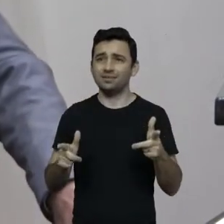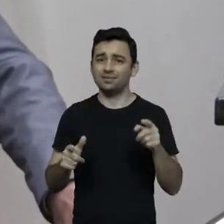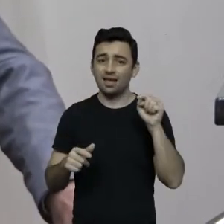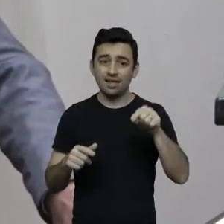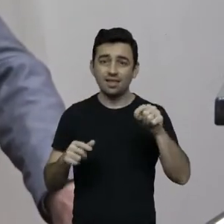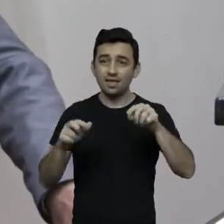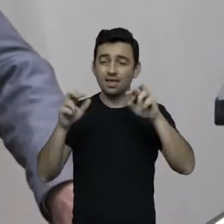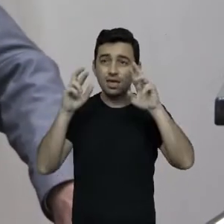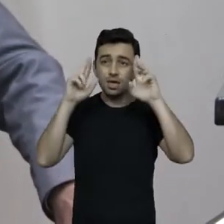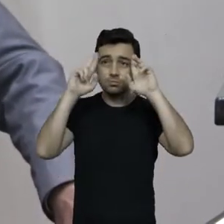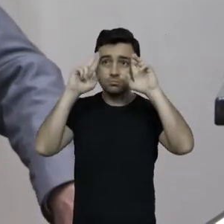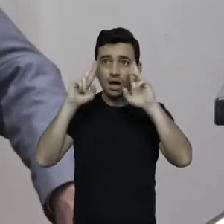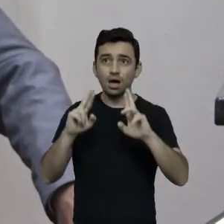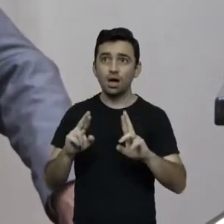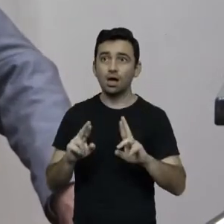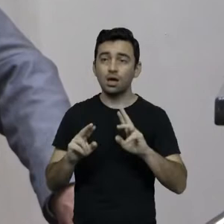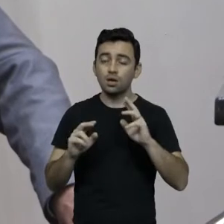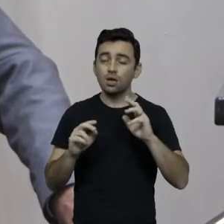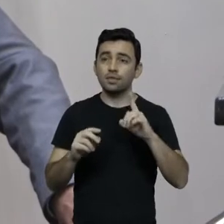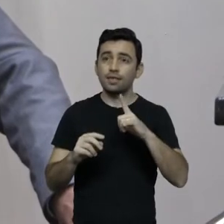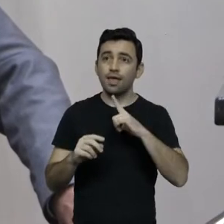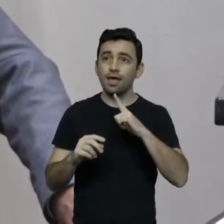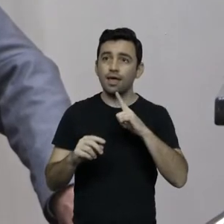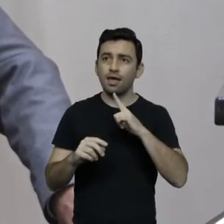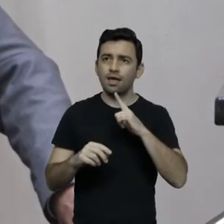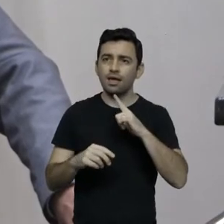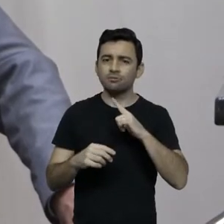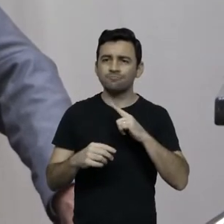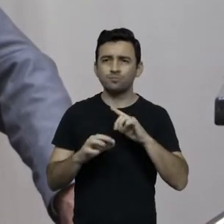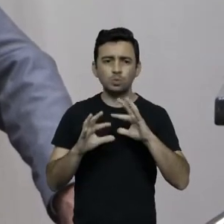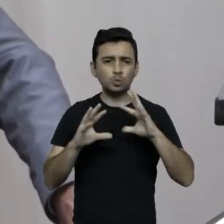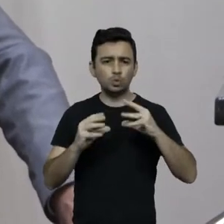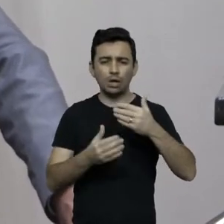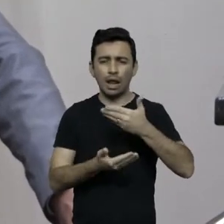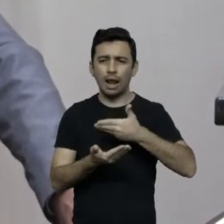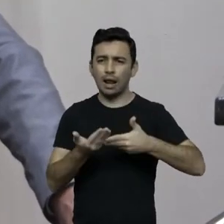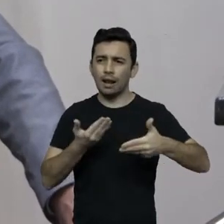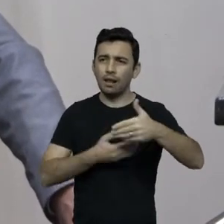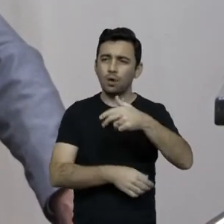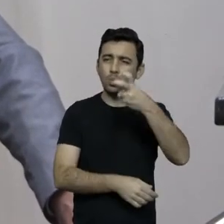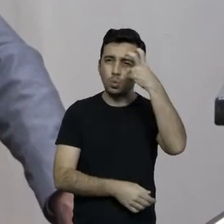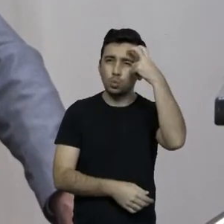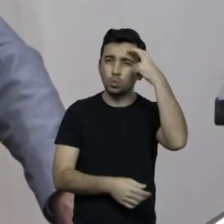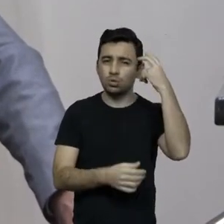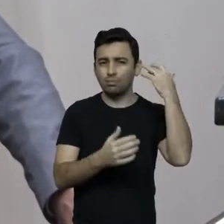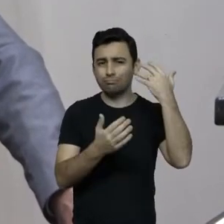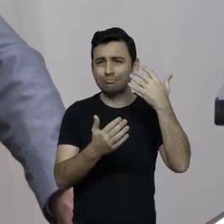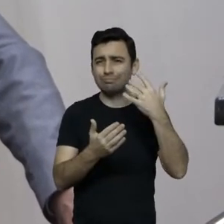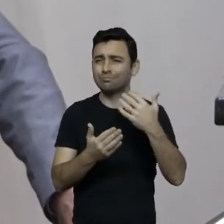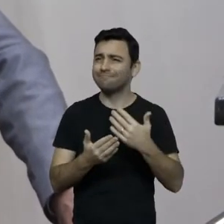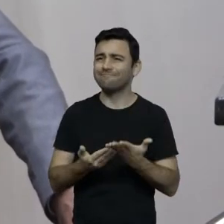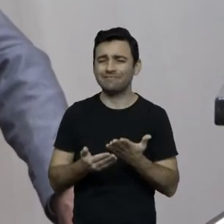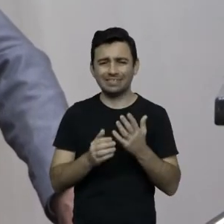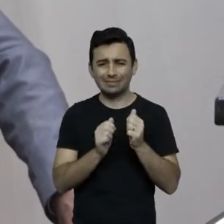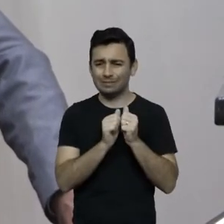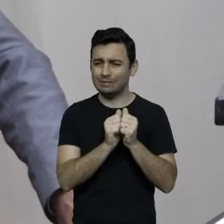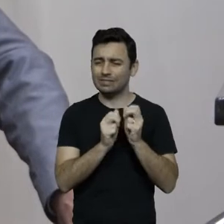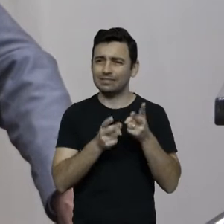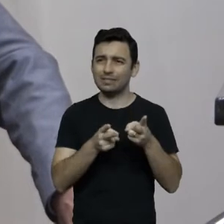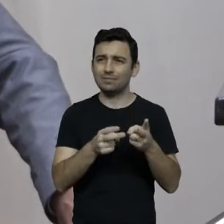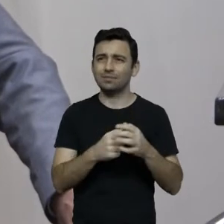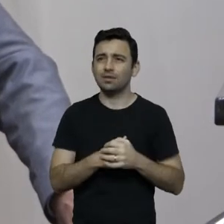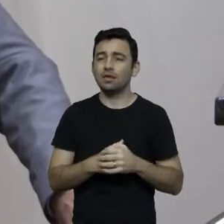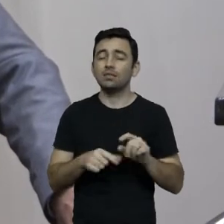respira a cultura o deputado Sá e tá na região de